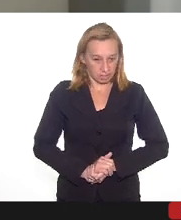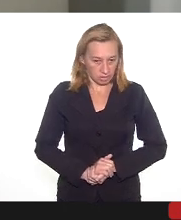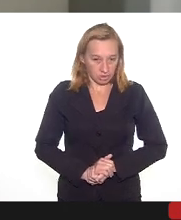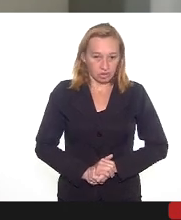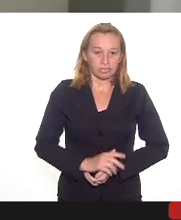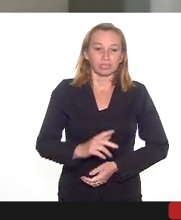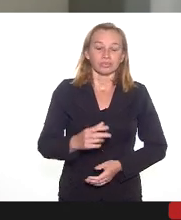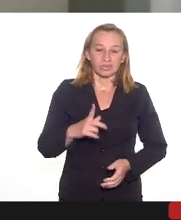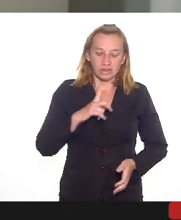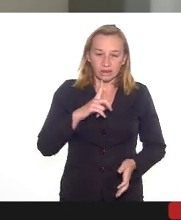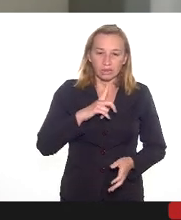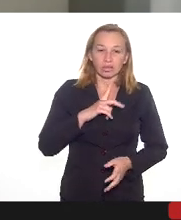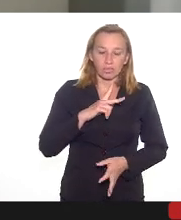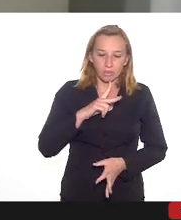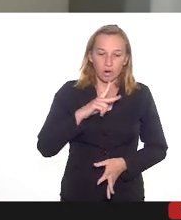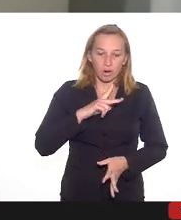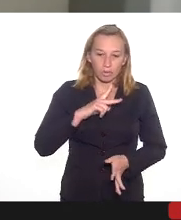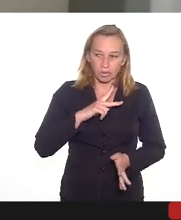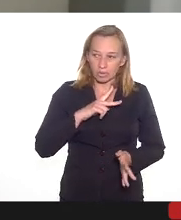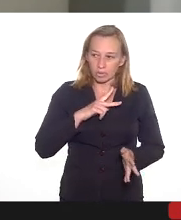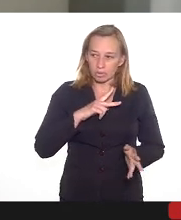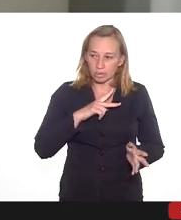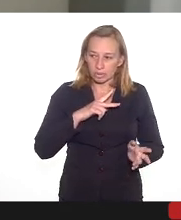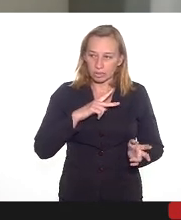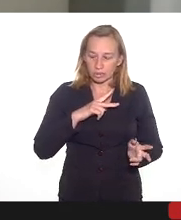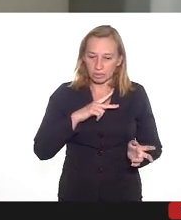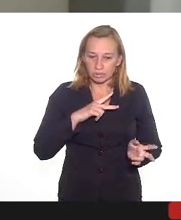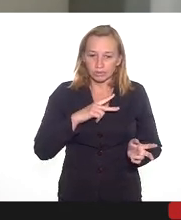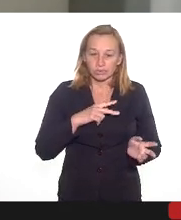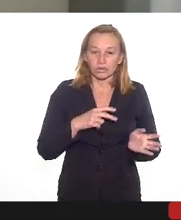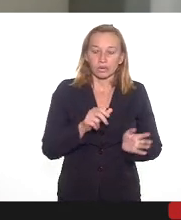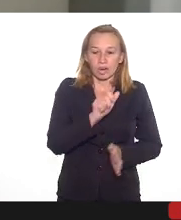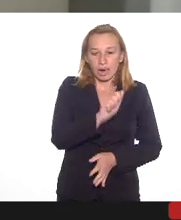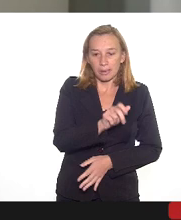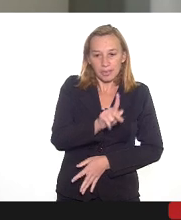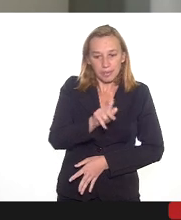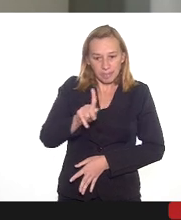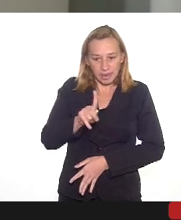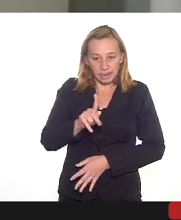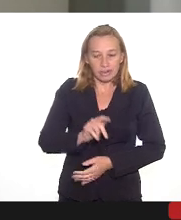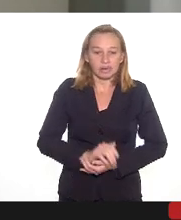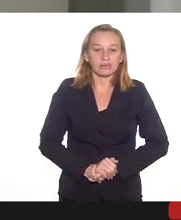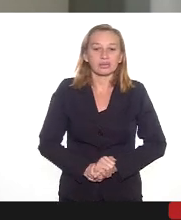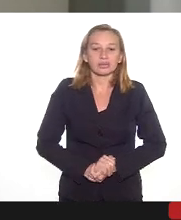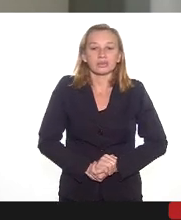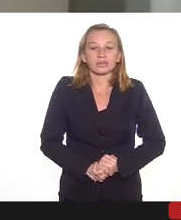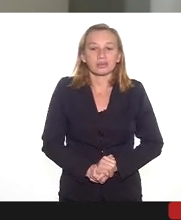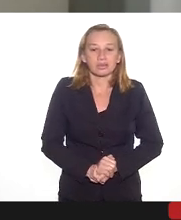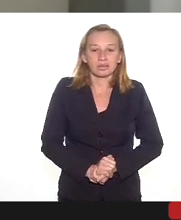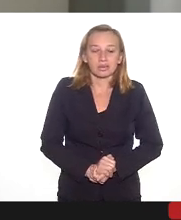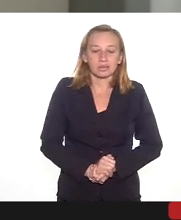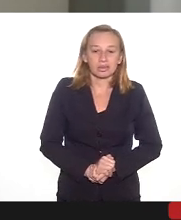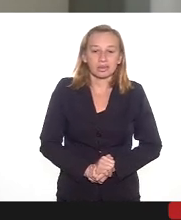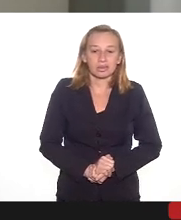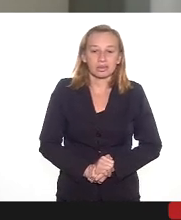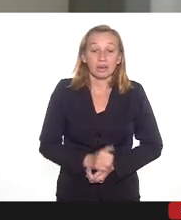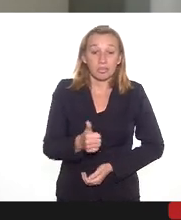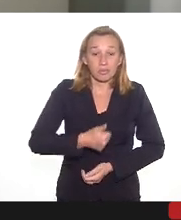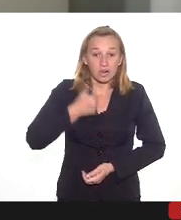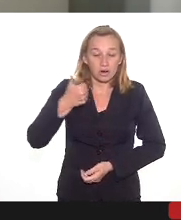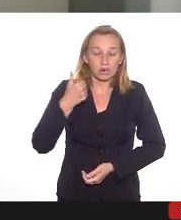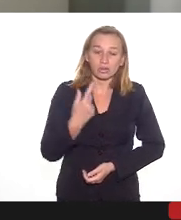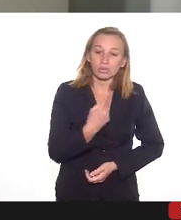próprio aplicativo. Então, um incremento para ajudar os profissionais, né, na melhoria dos